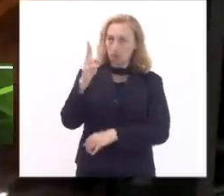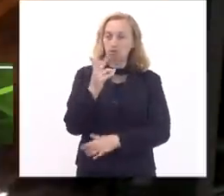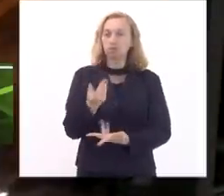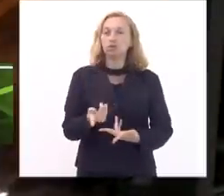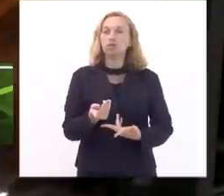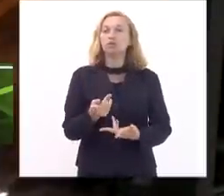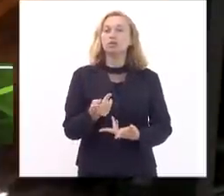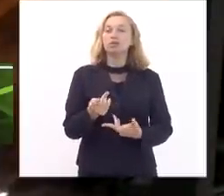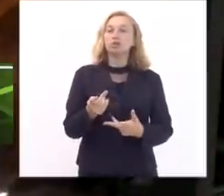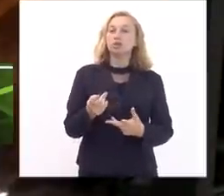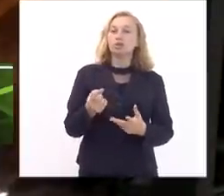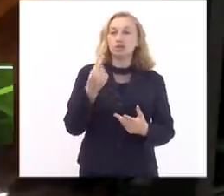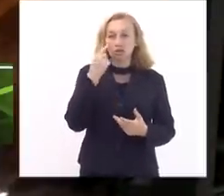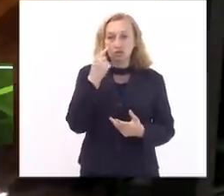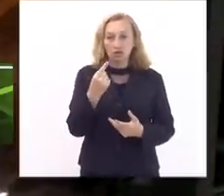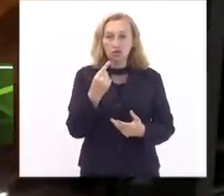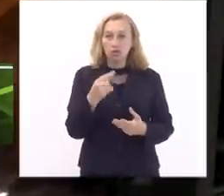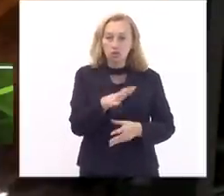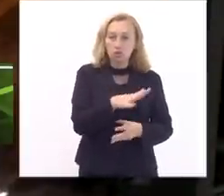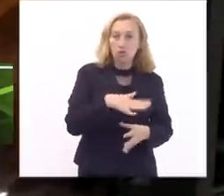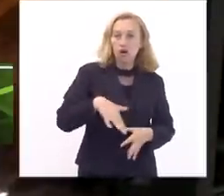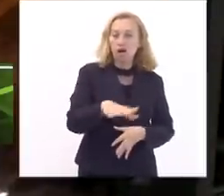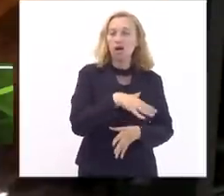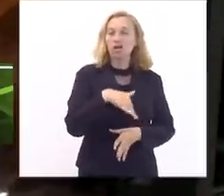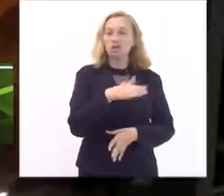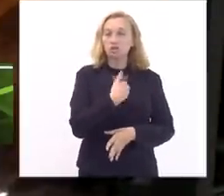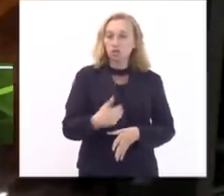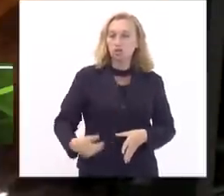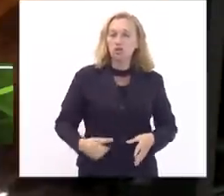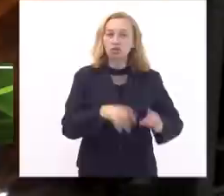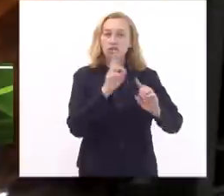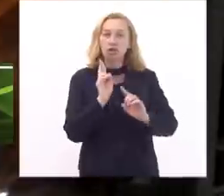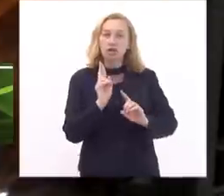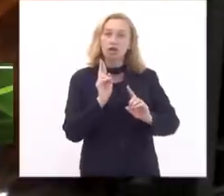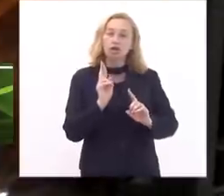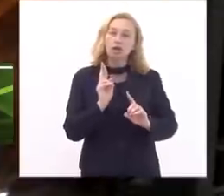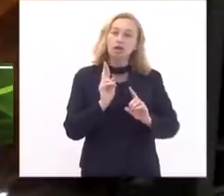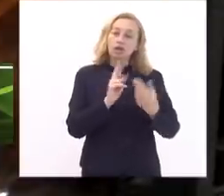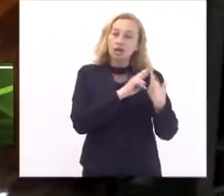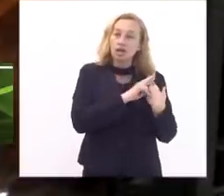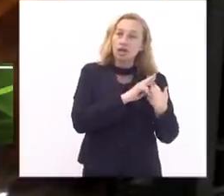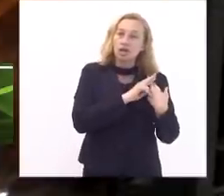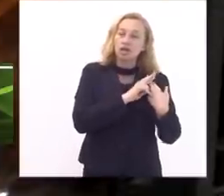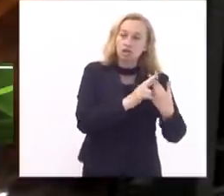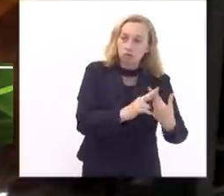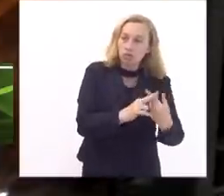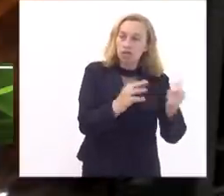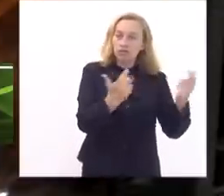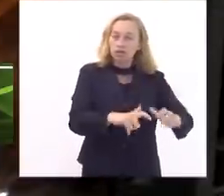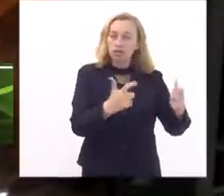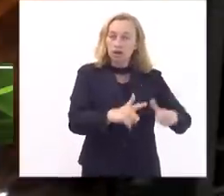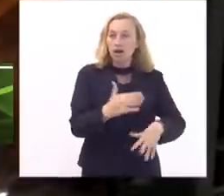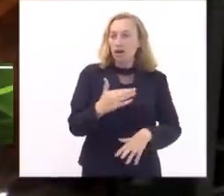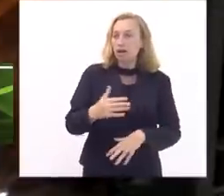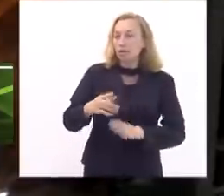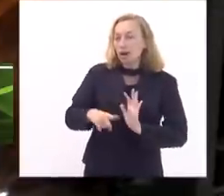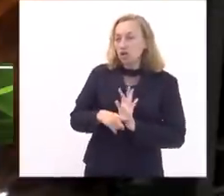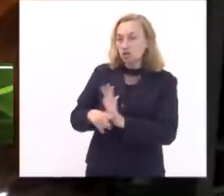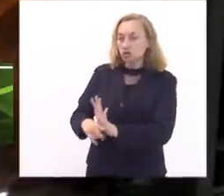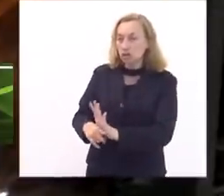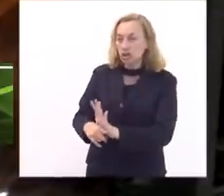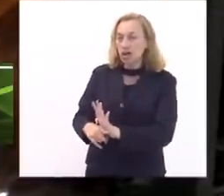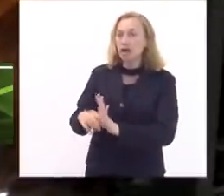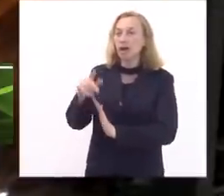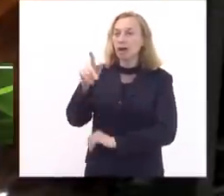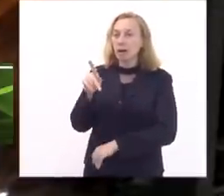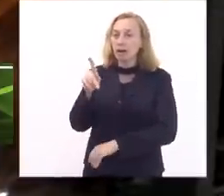contato com os setores do governo responsáveis para emergencialmente socorrer a população de Pedra